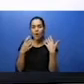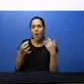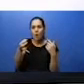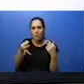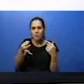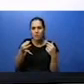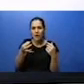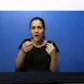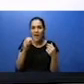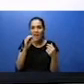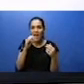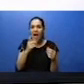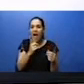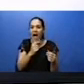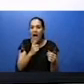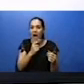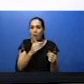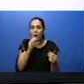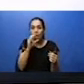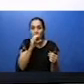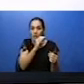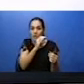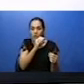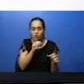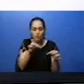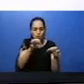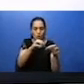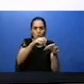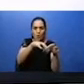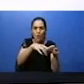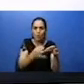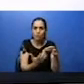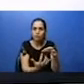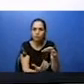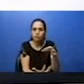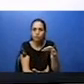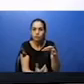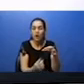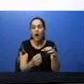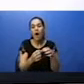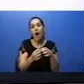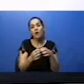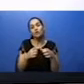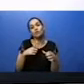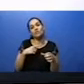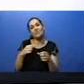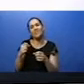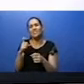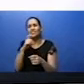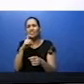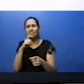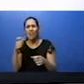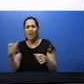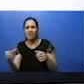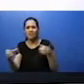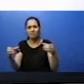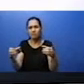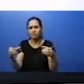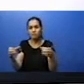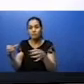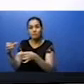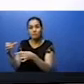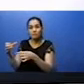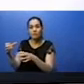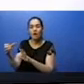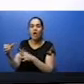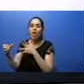mais rapidamente na água quente do que na água gelada. Então, aqui nós temos a água quente e aqui a água gelada. Porque